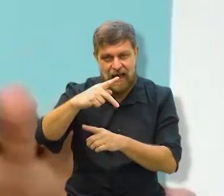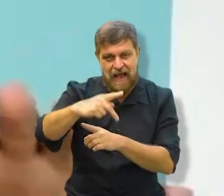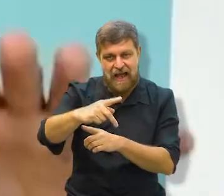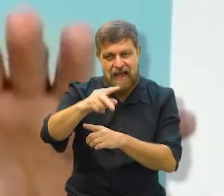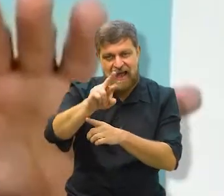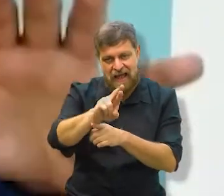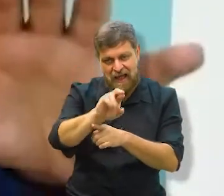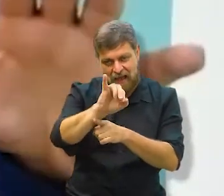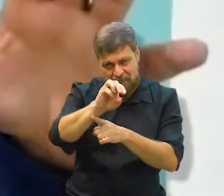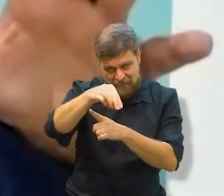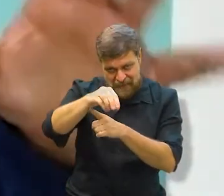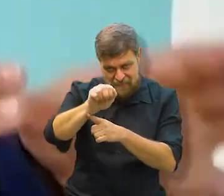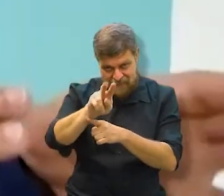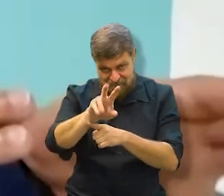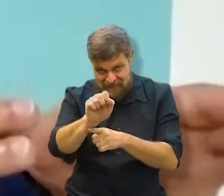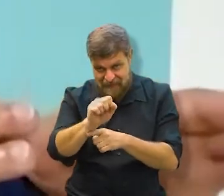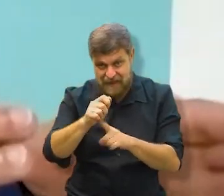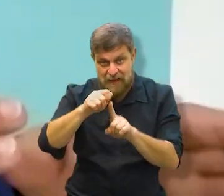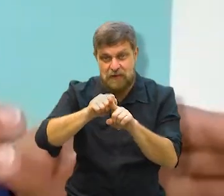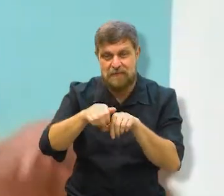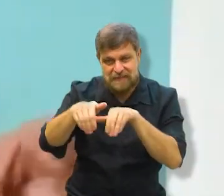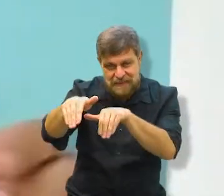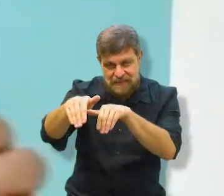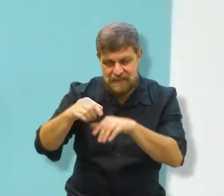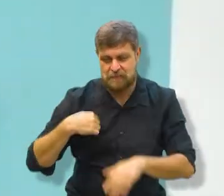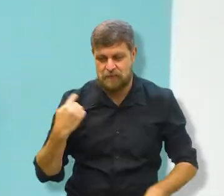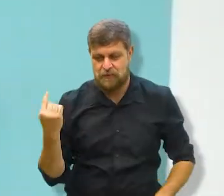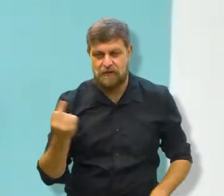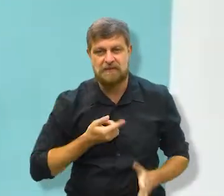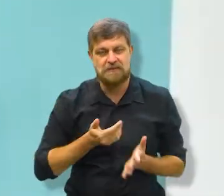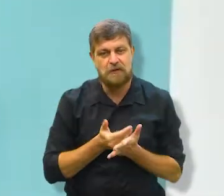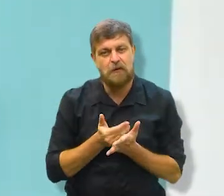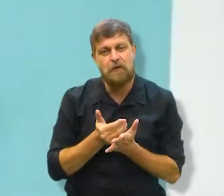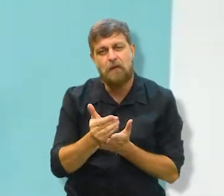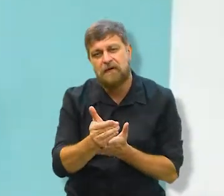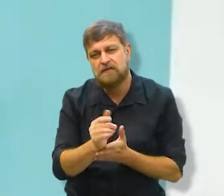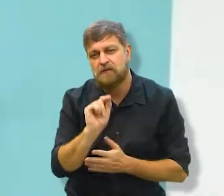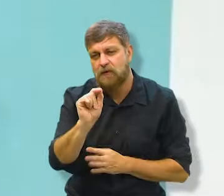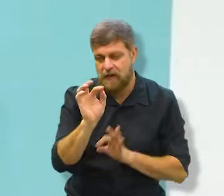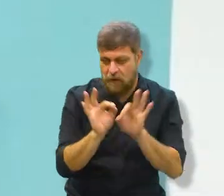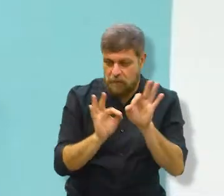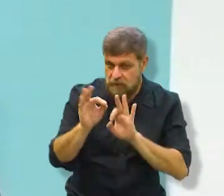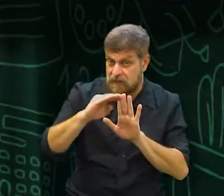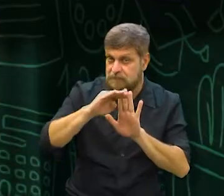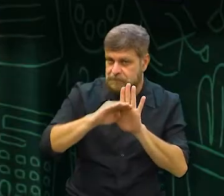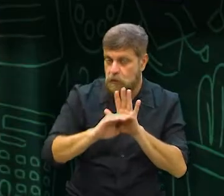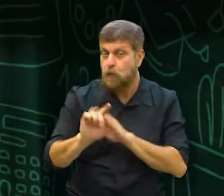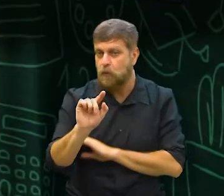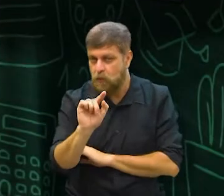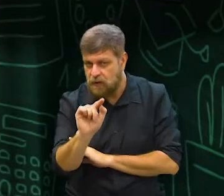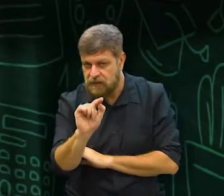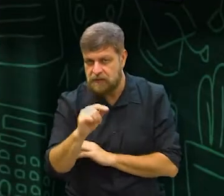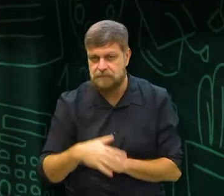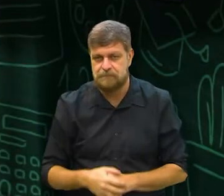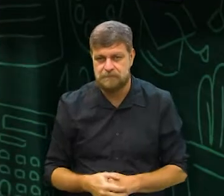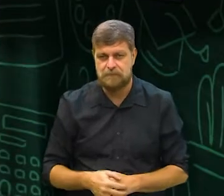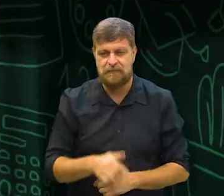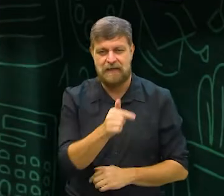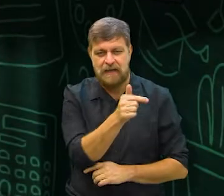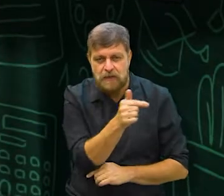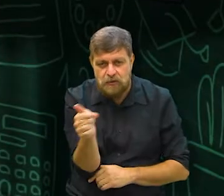primavera mesmo, em setembro, a gente iniciou, então, esse projeto. O que é o projeto?